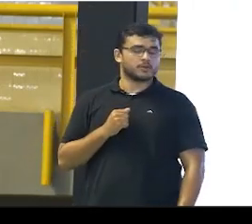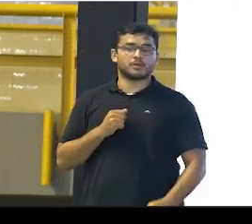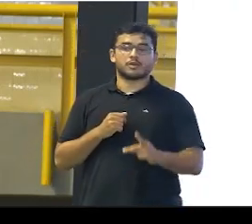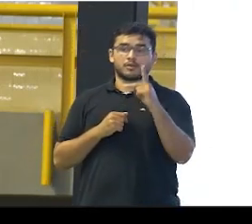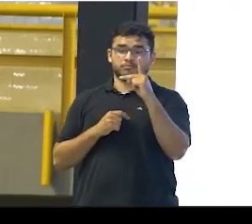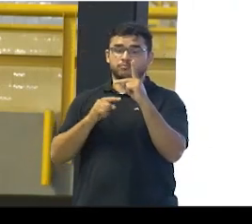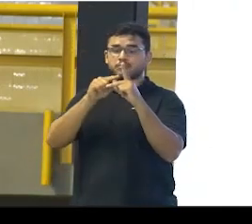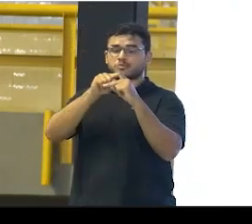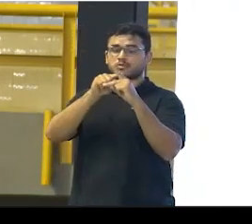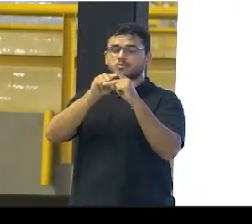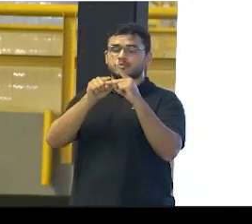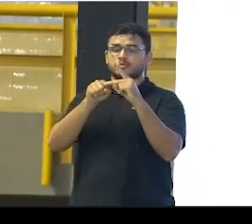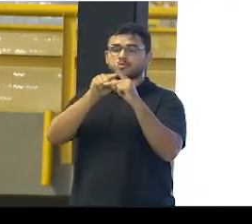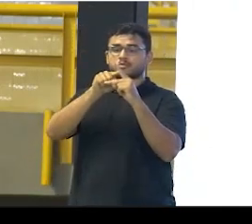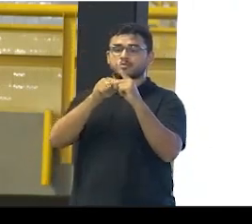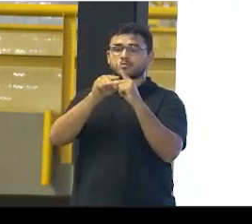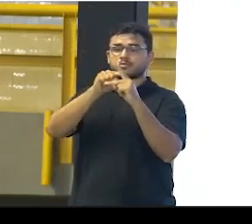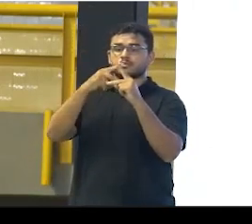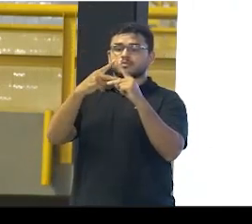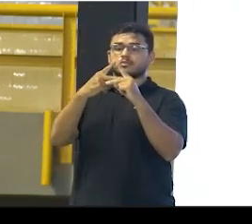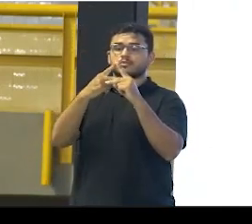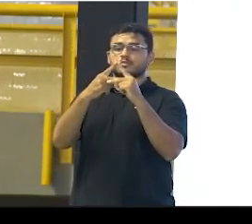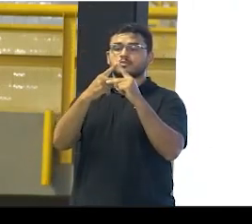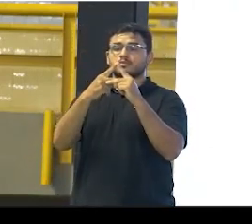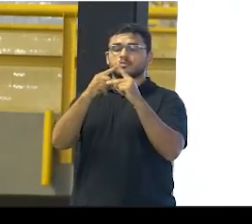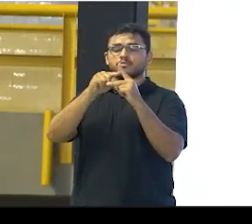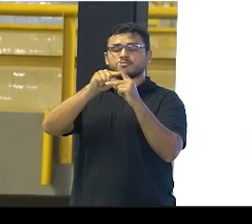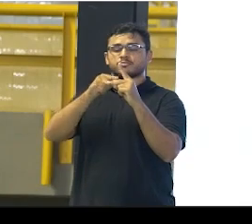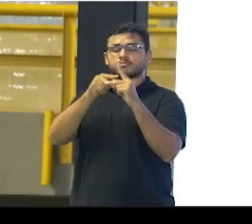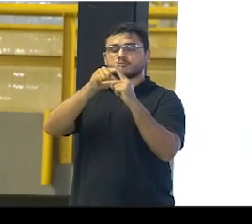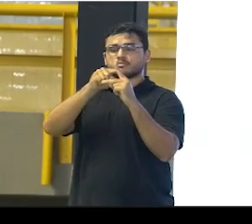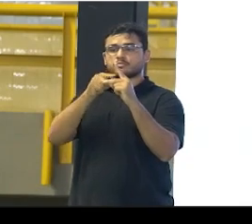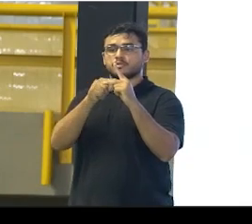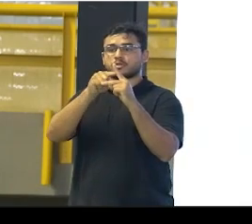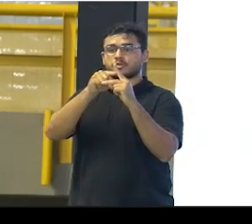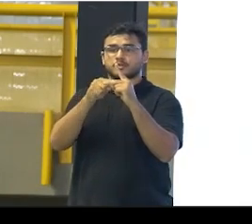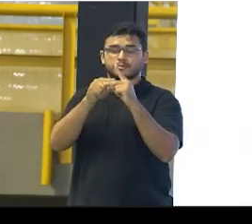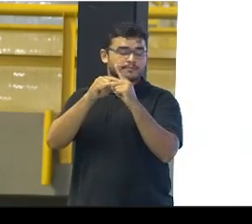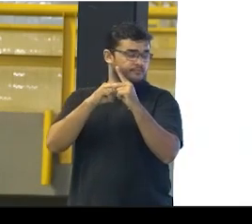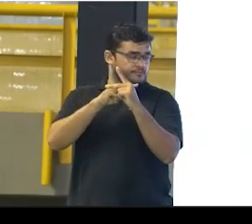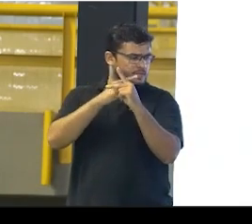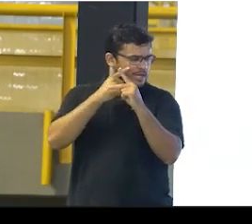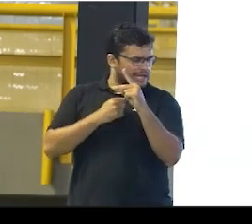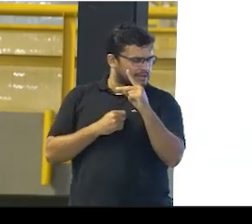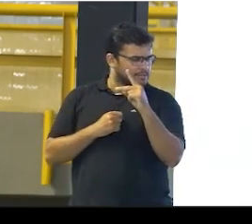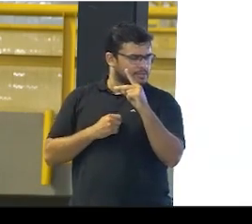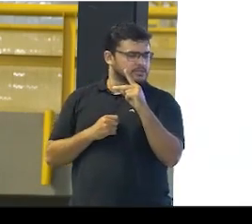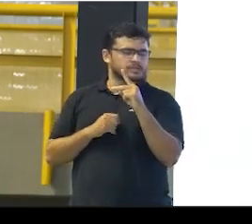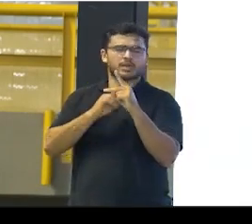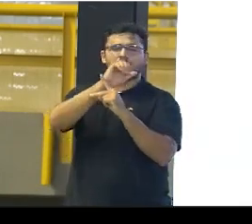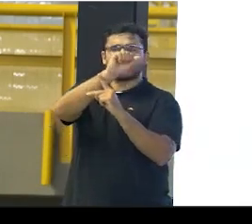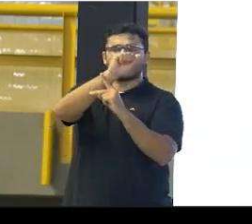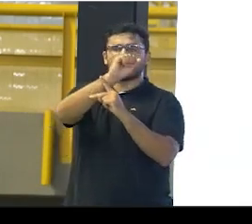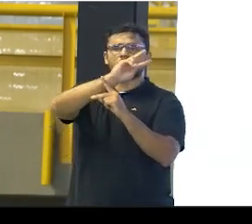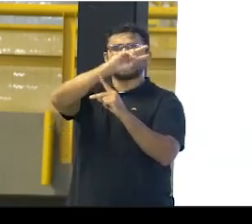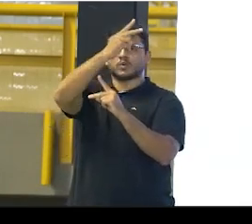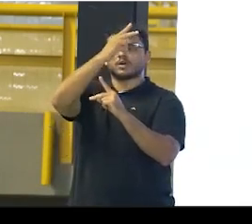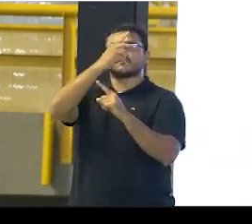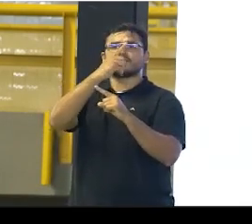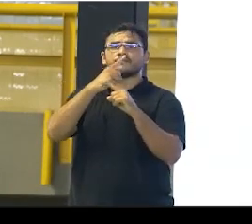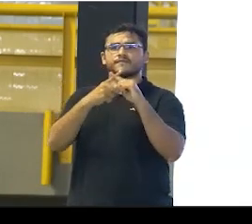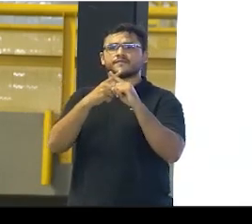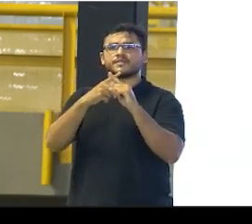4 lados iguais, ele não precisa ter os 4 ângulos iguais. Se ele